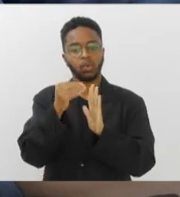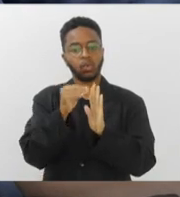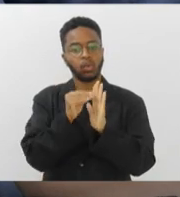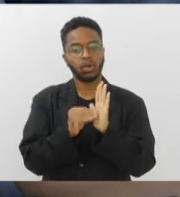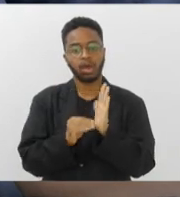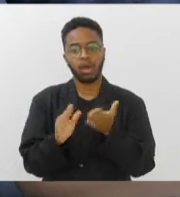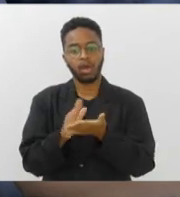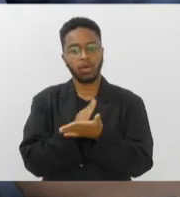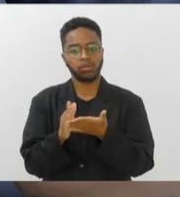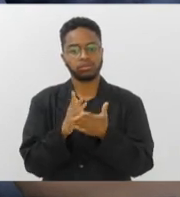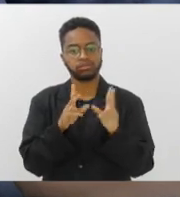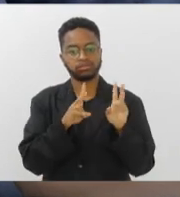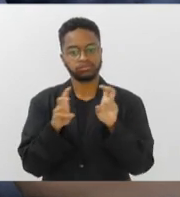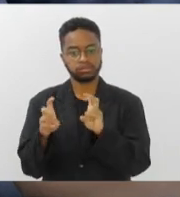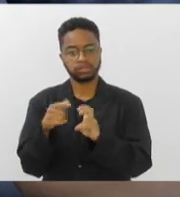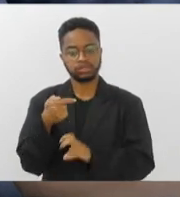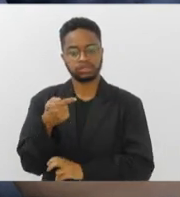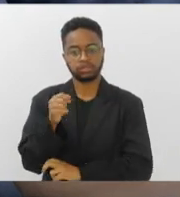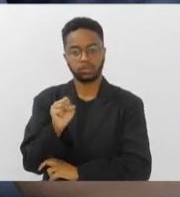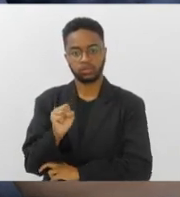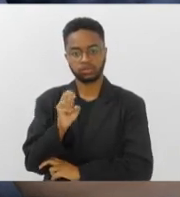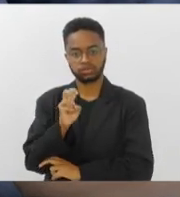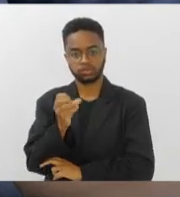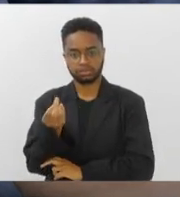a 7856.